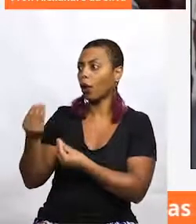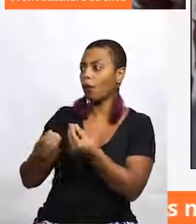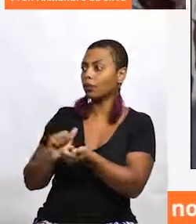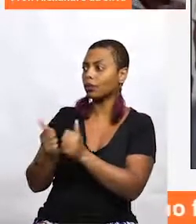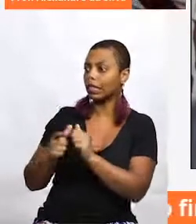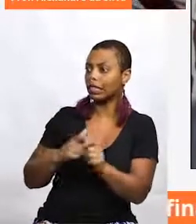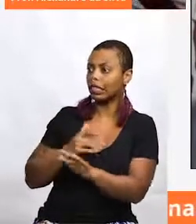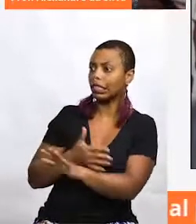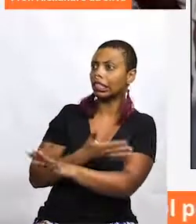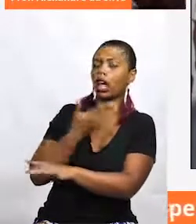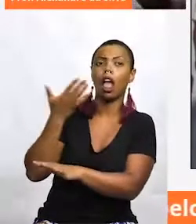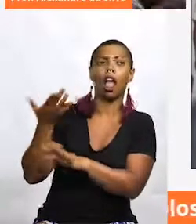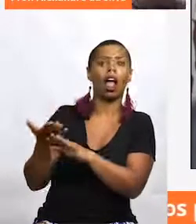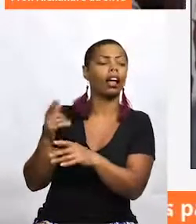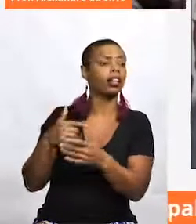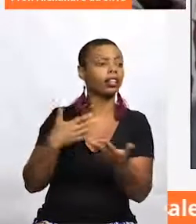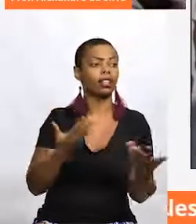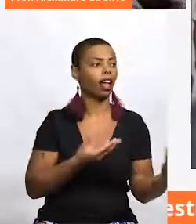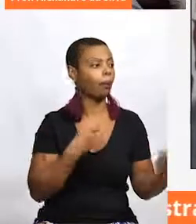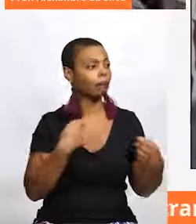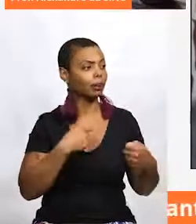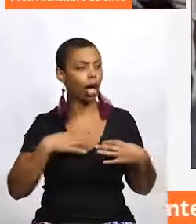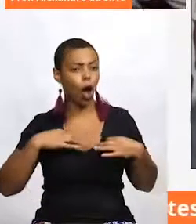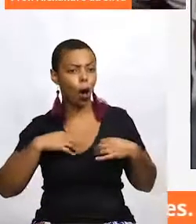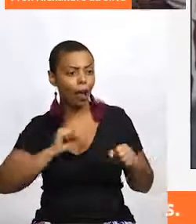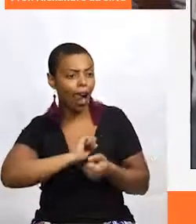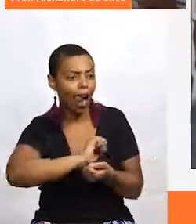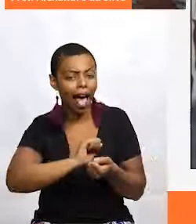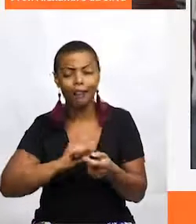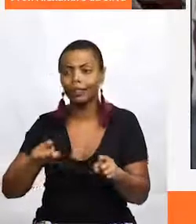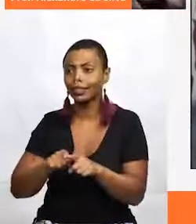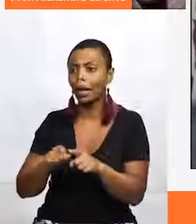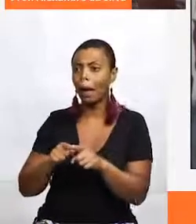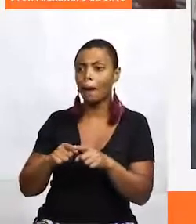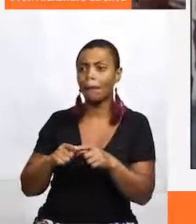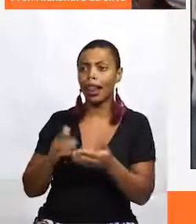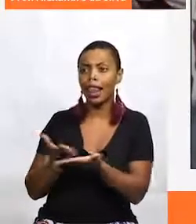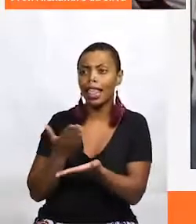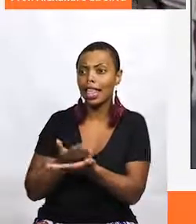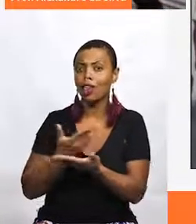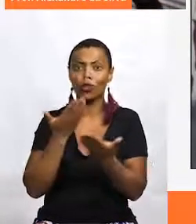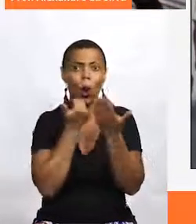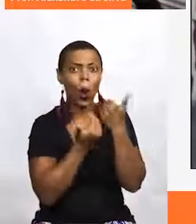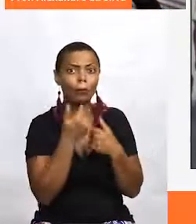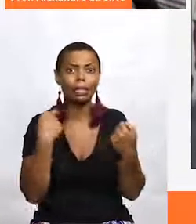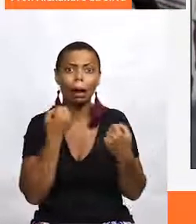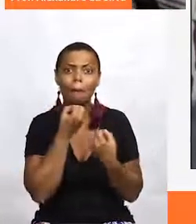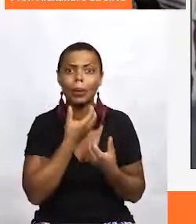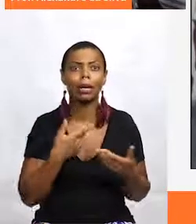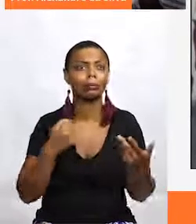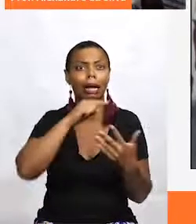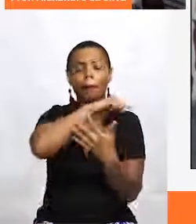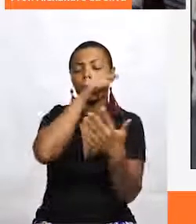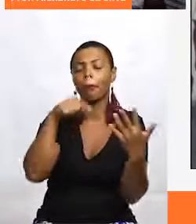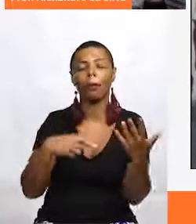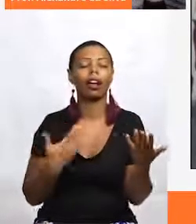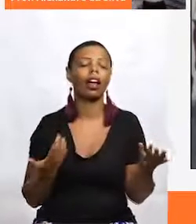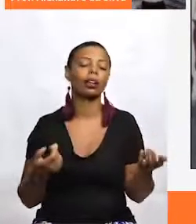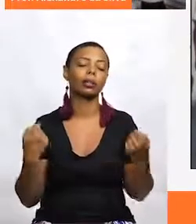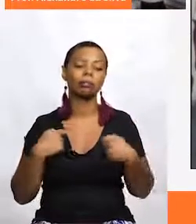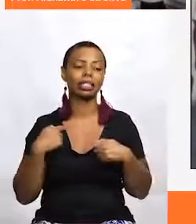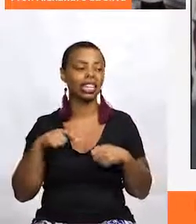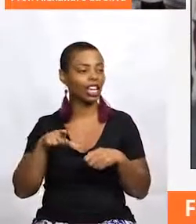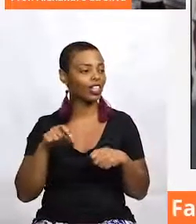casa, tinha roupa, tinha livro, tanta coisa para fazer, alimentar bem, e aí chegou uma hora que eu tive que escolher, talvez tenha